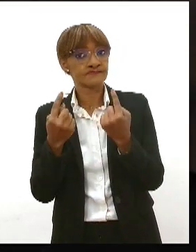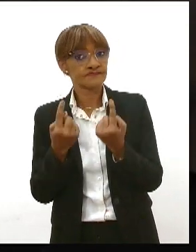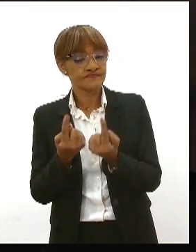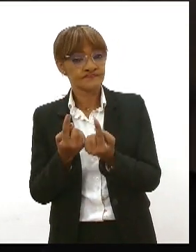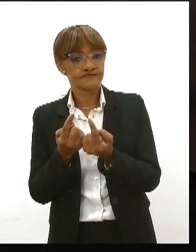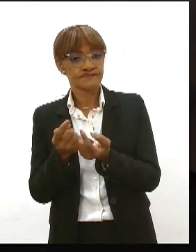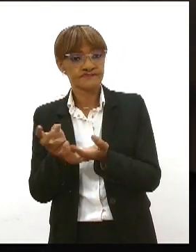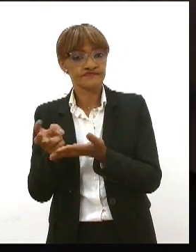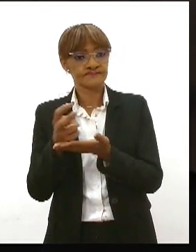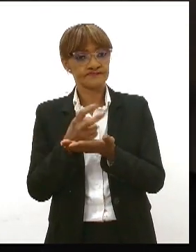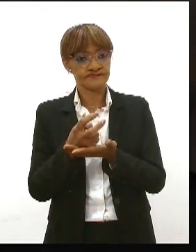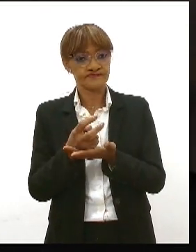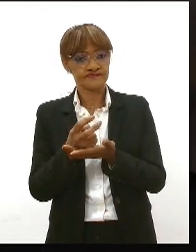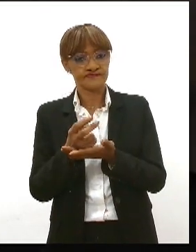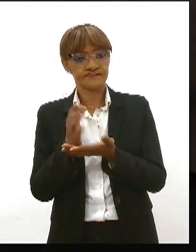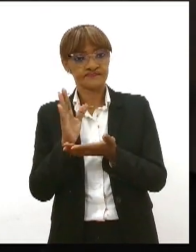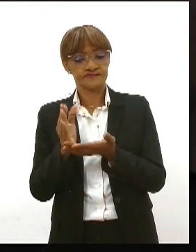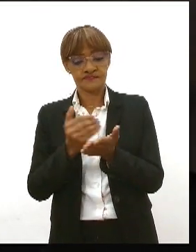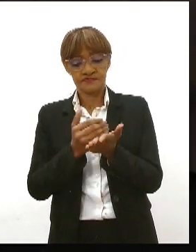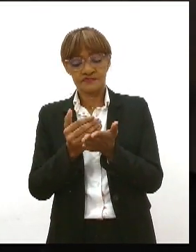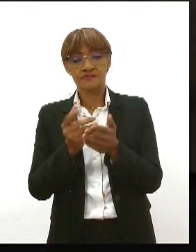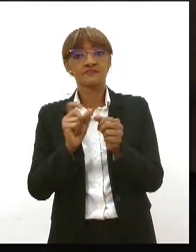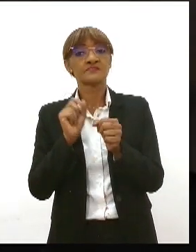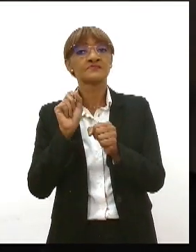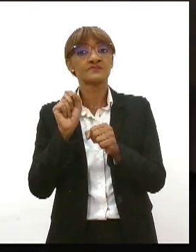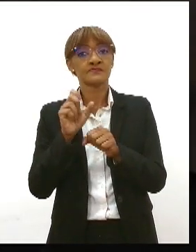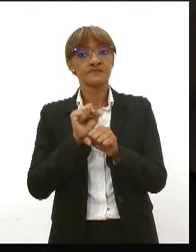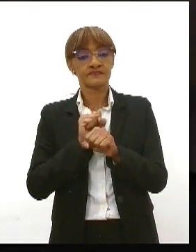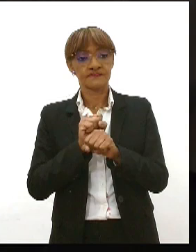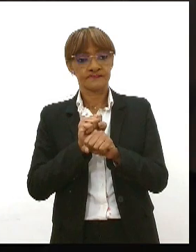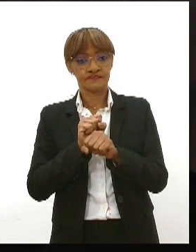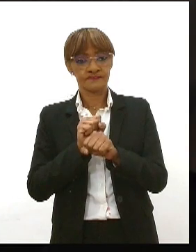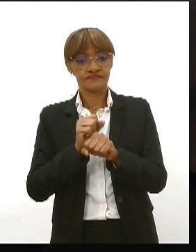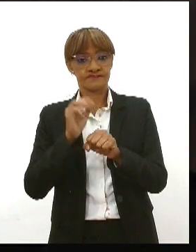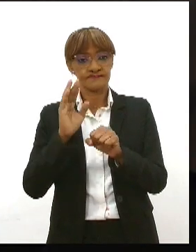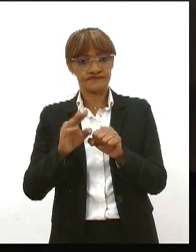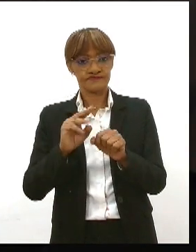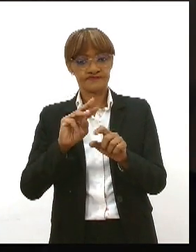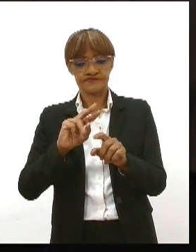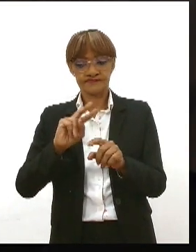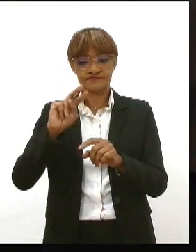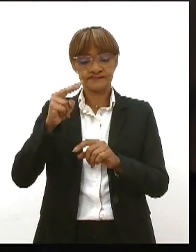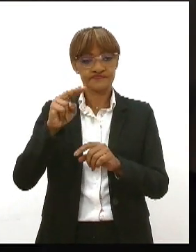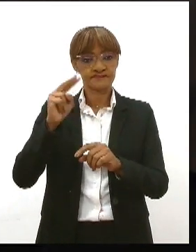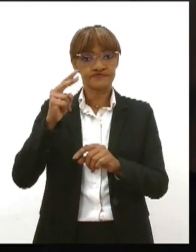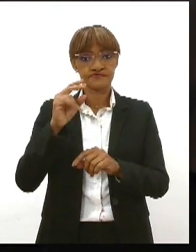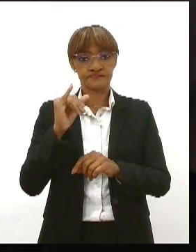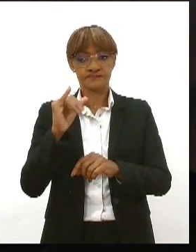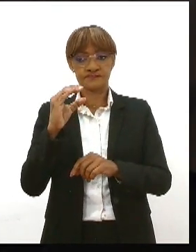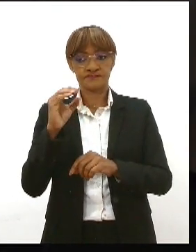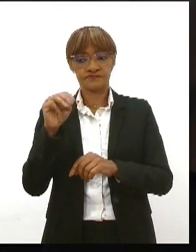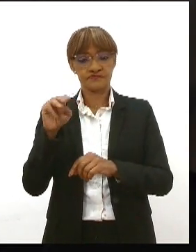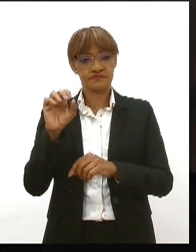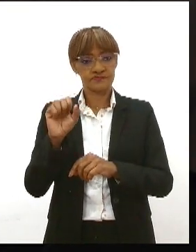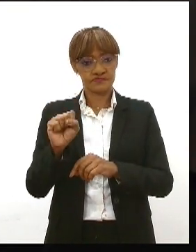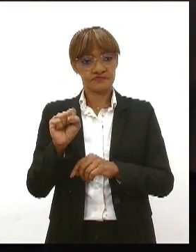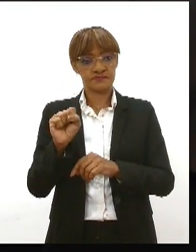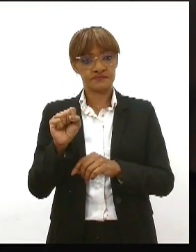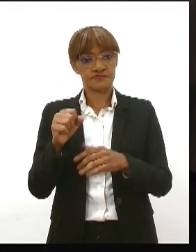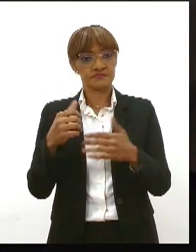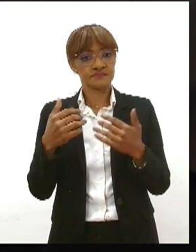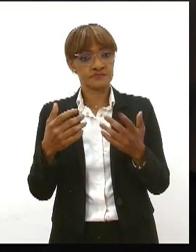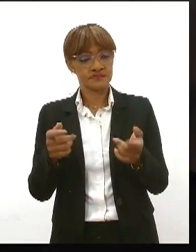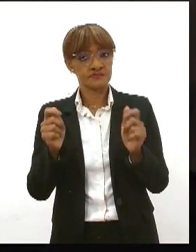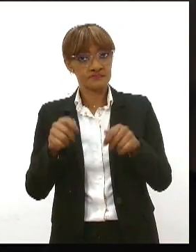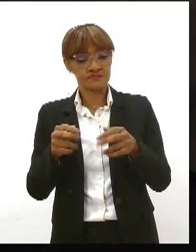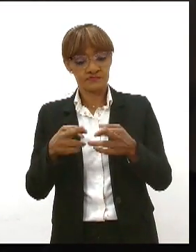estados passaram a fazer? Passaram a aumentar suas alíquotas de ICMS para, digamos assim, recuperar o que houve de perda